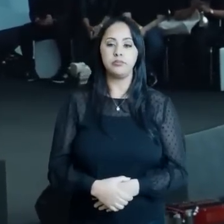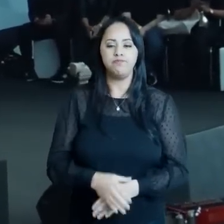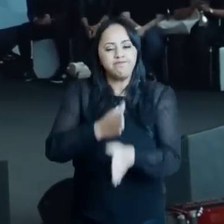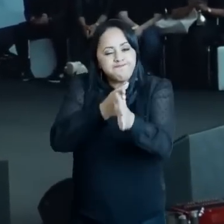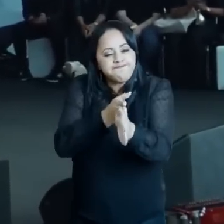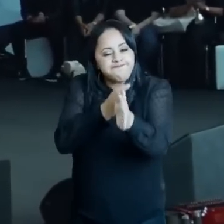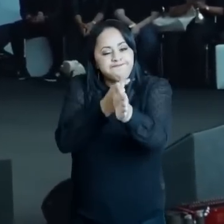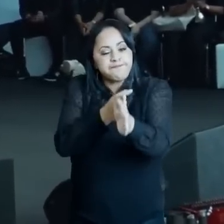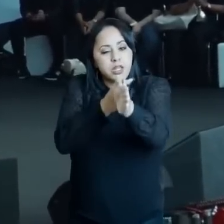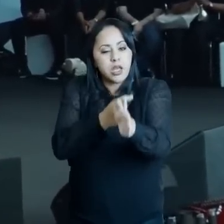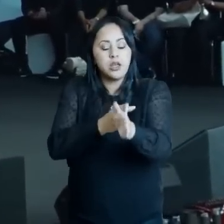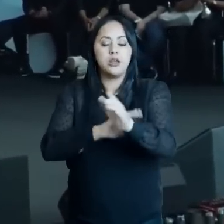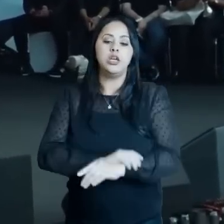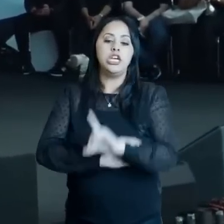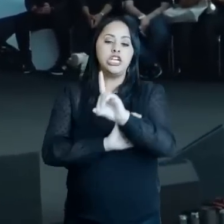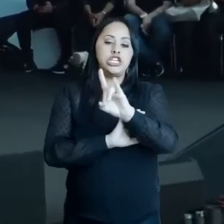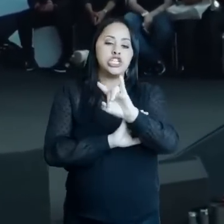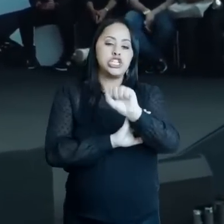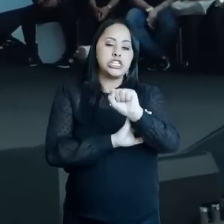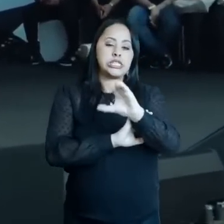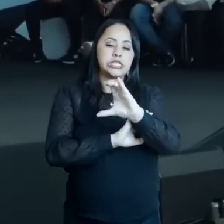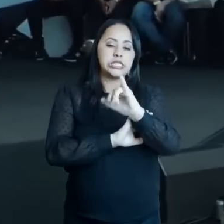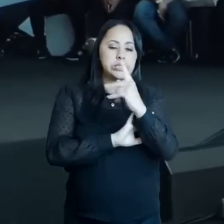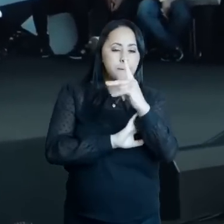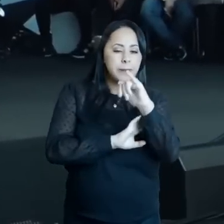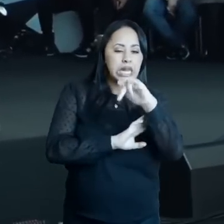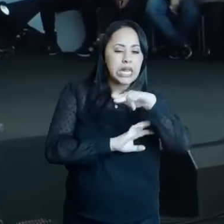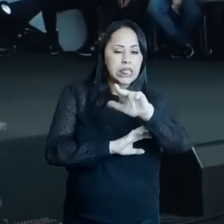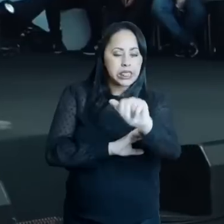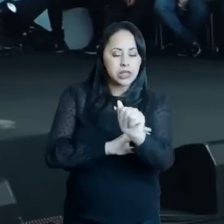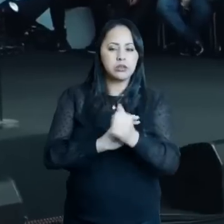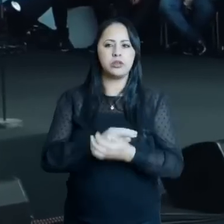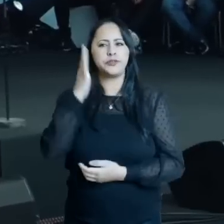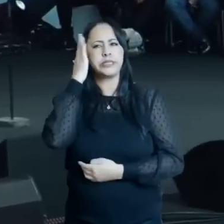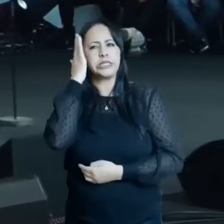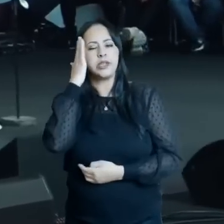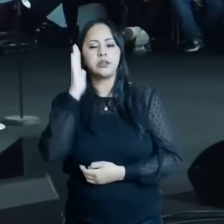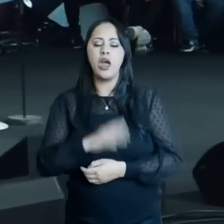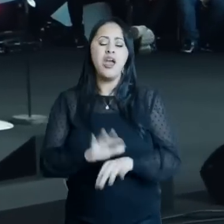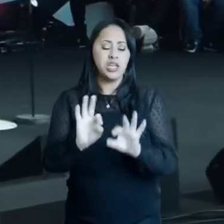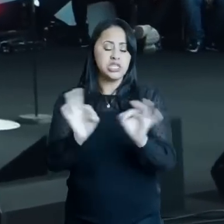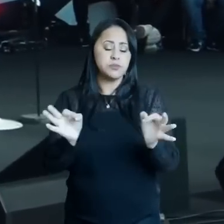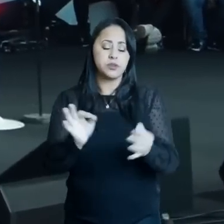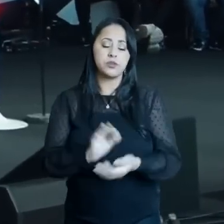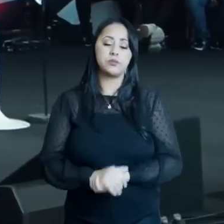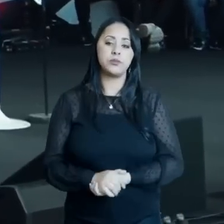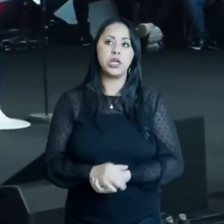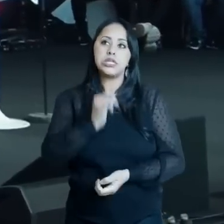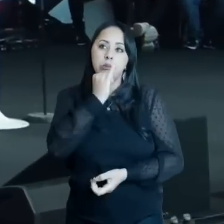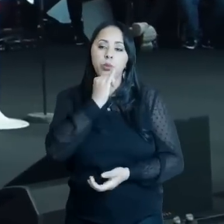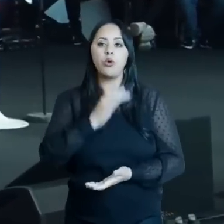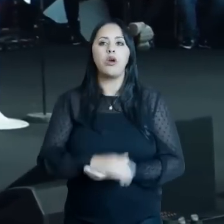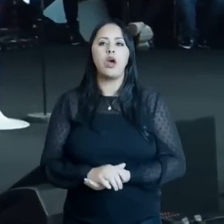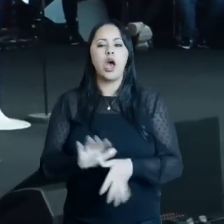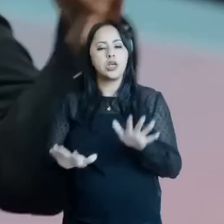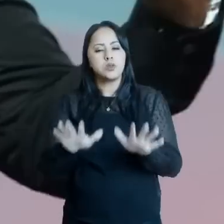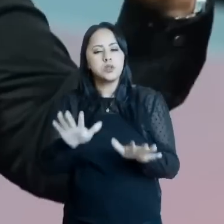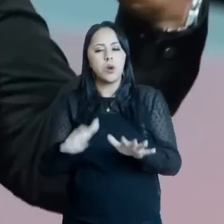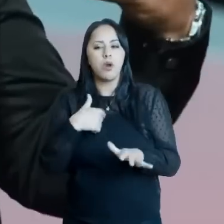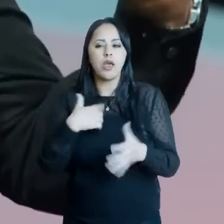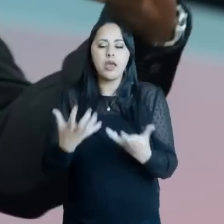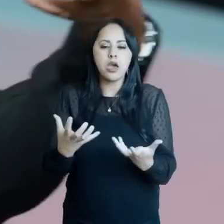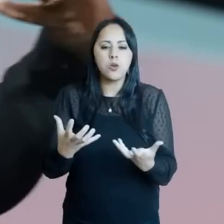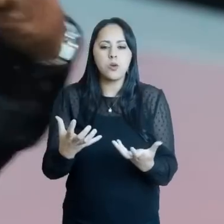Disciplina. Eu fico entendendo, é muito simples. Muitas vezes eu quero algo que